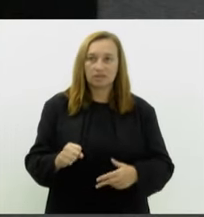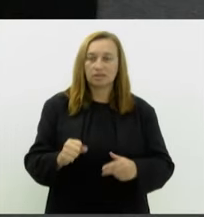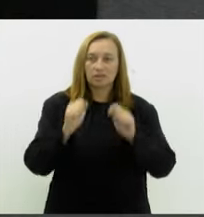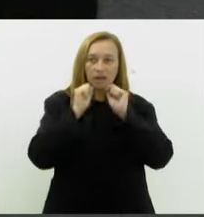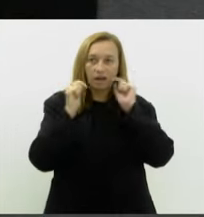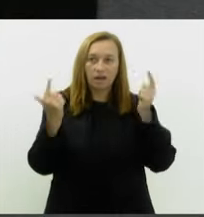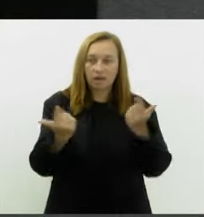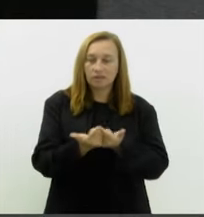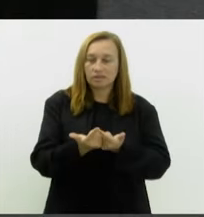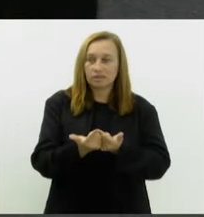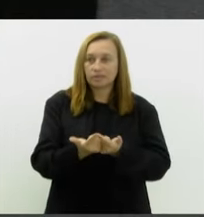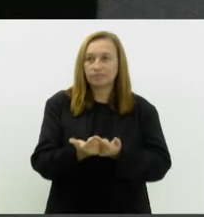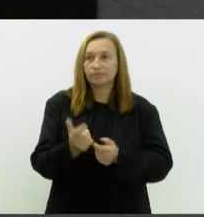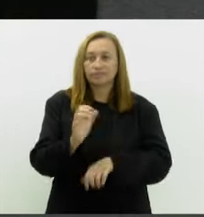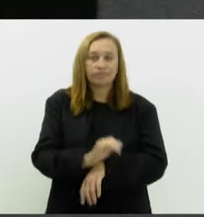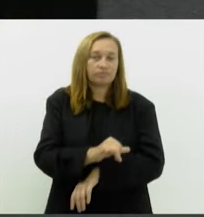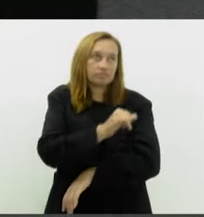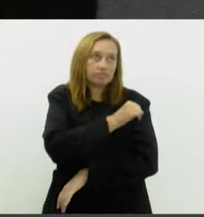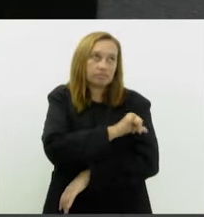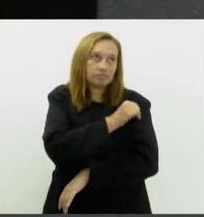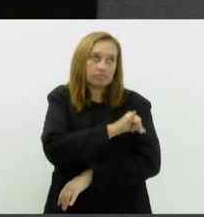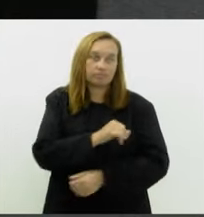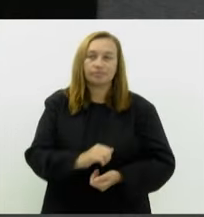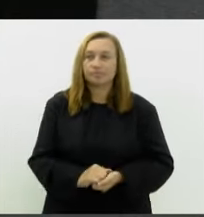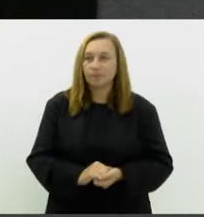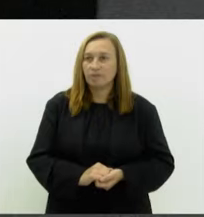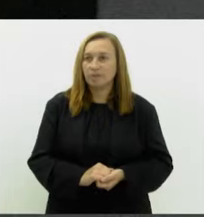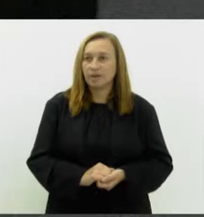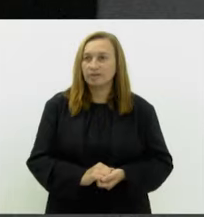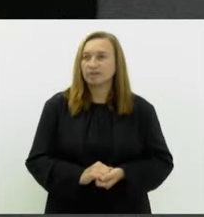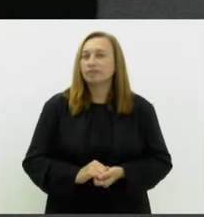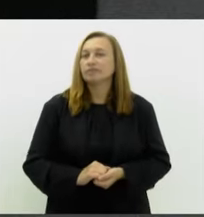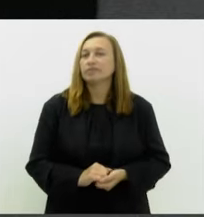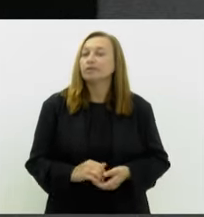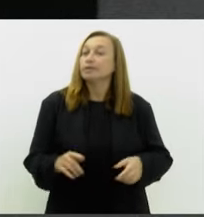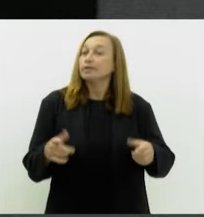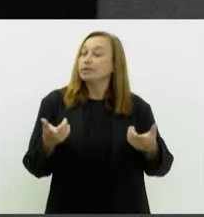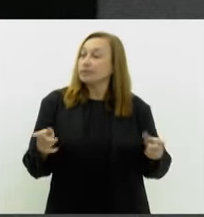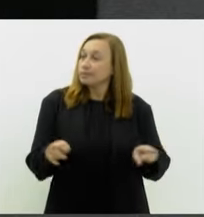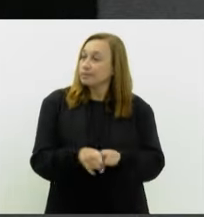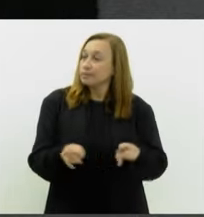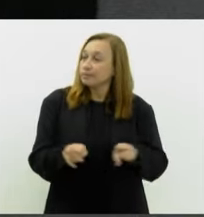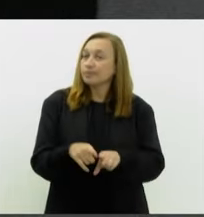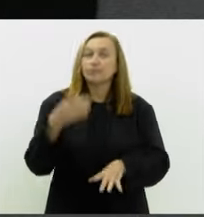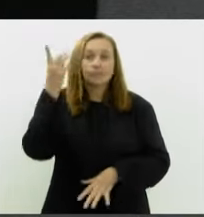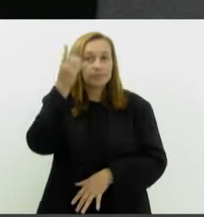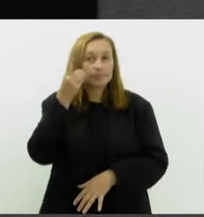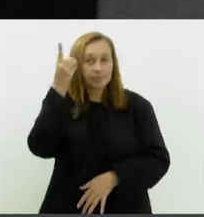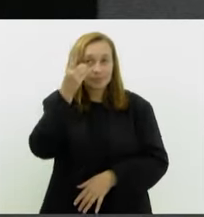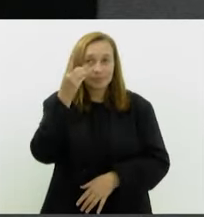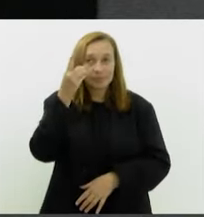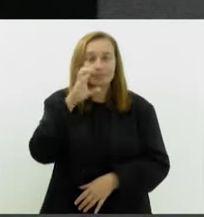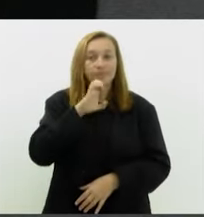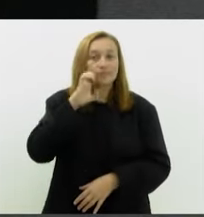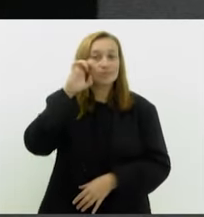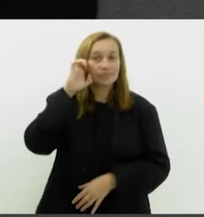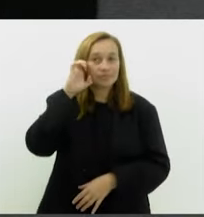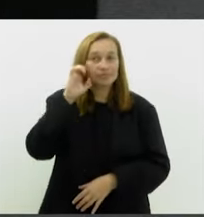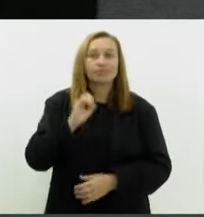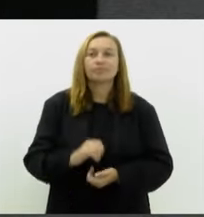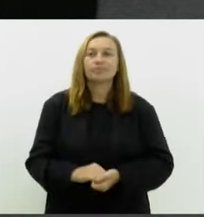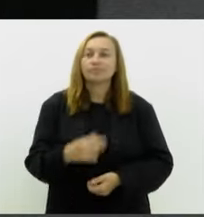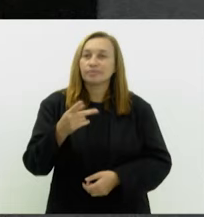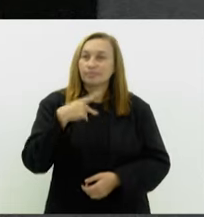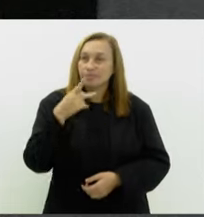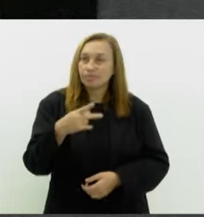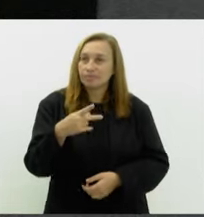Janeiro. Gosto de falar isso. Queria também, deputada Élica Takimoto, dizer